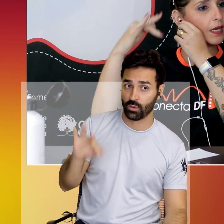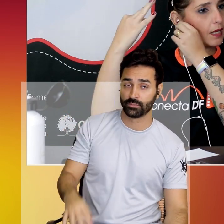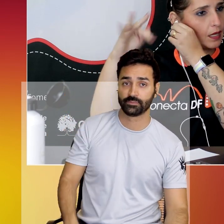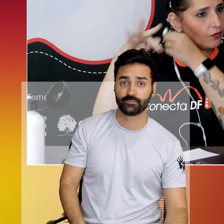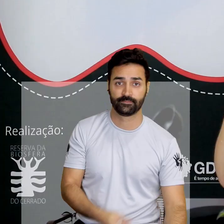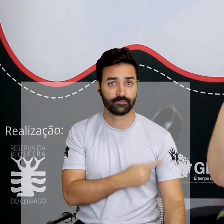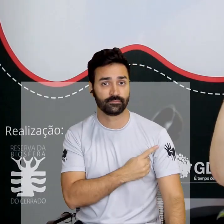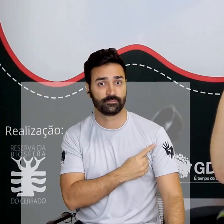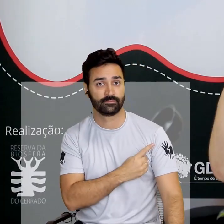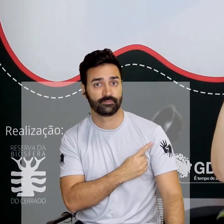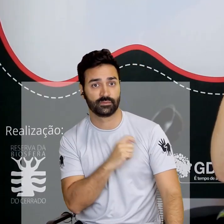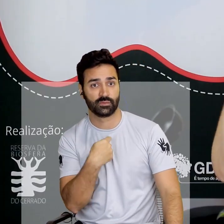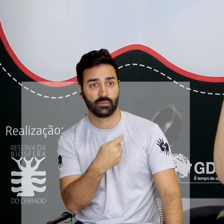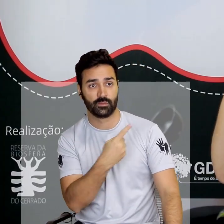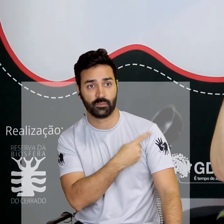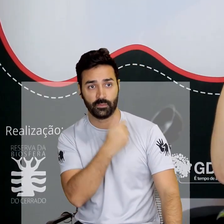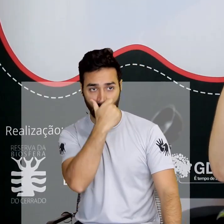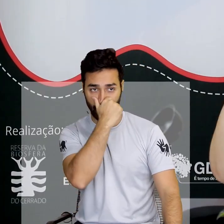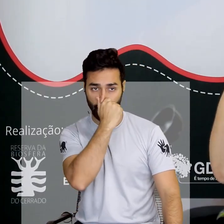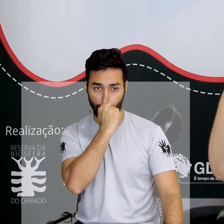Letra F, dor.